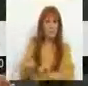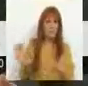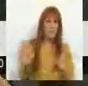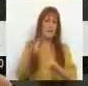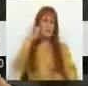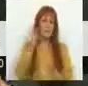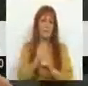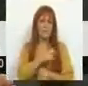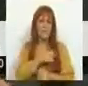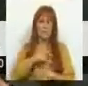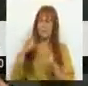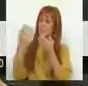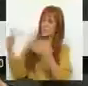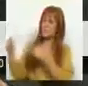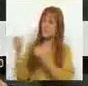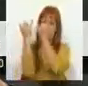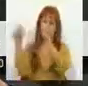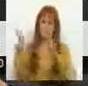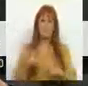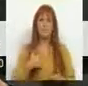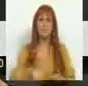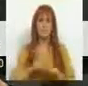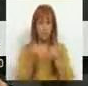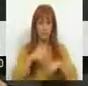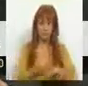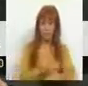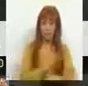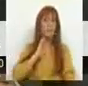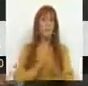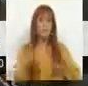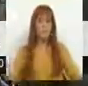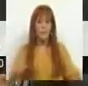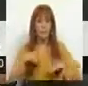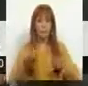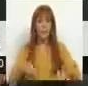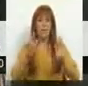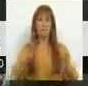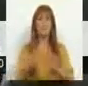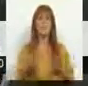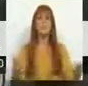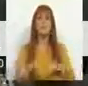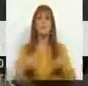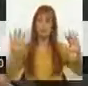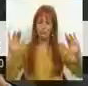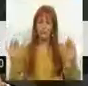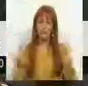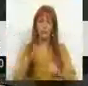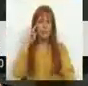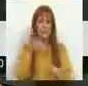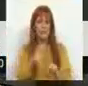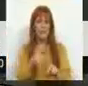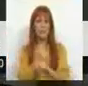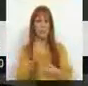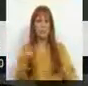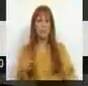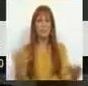recusar uma auditoria externa independente. Nós já no, na, na reunião passada tínhamos disponibilizado para reduzir o objeto,